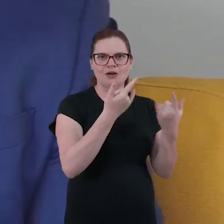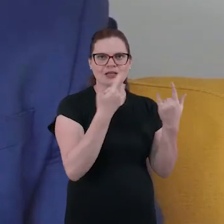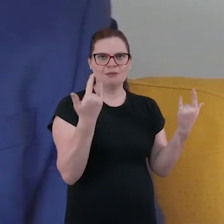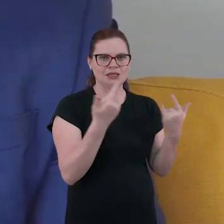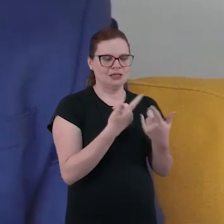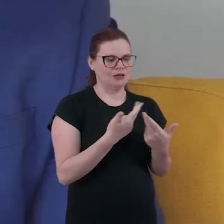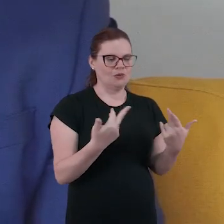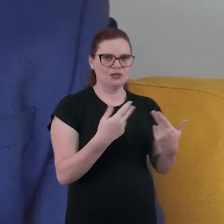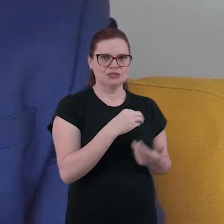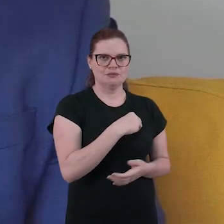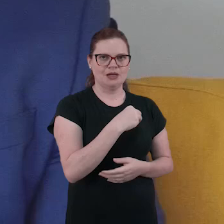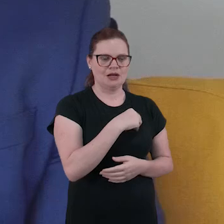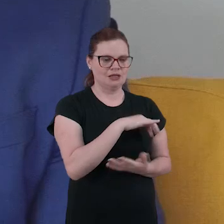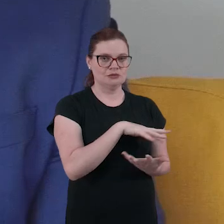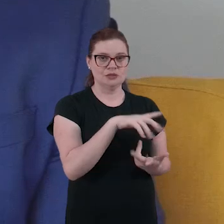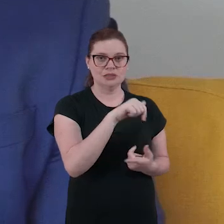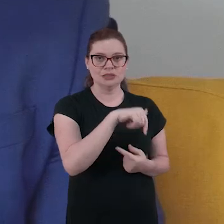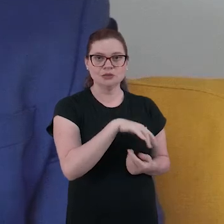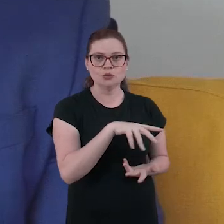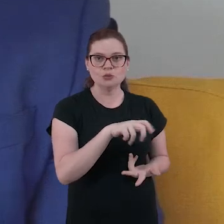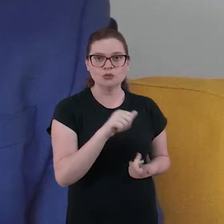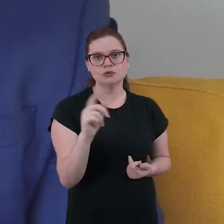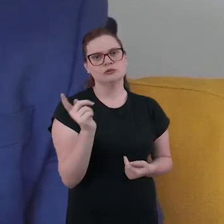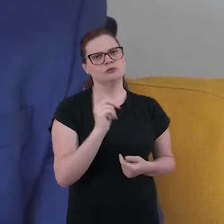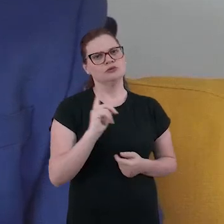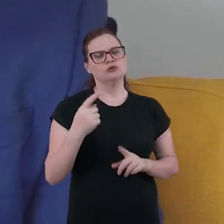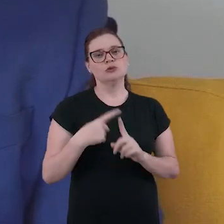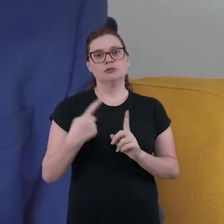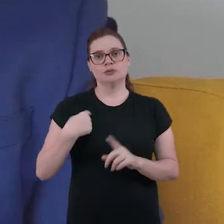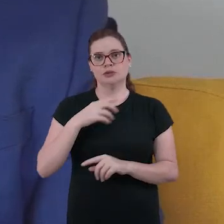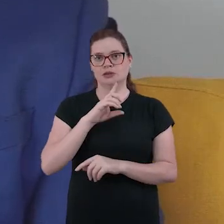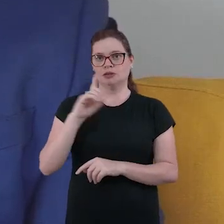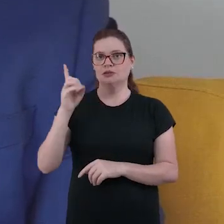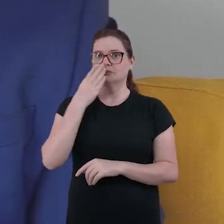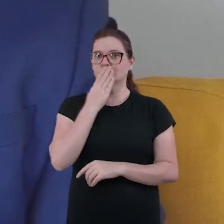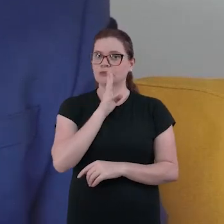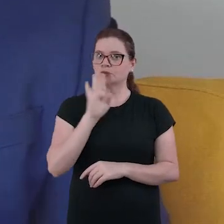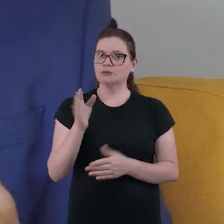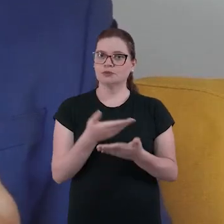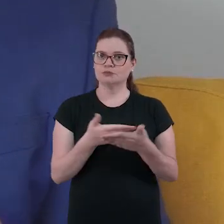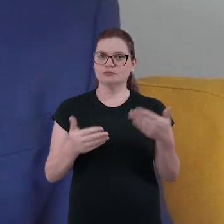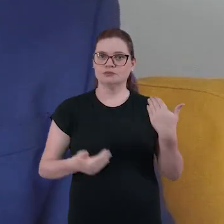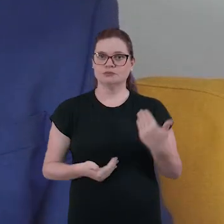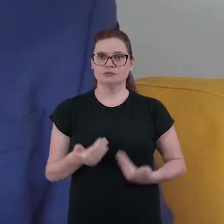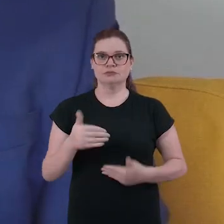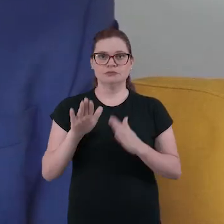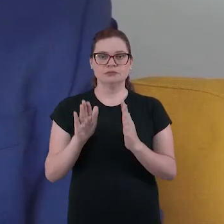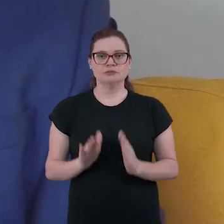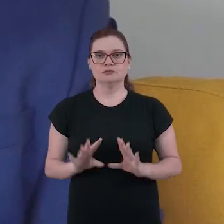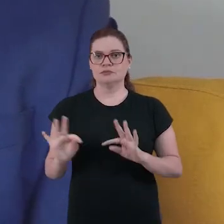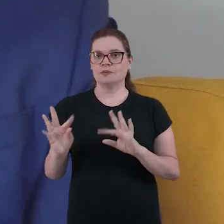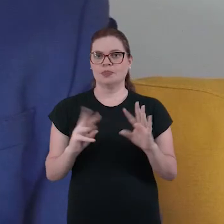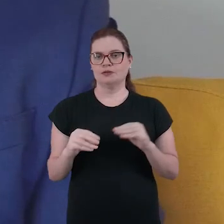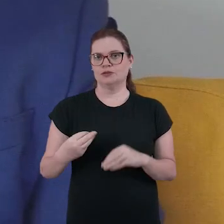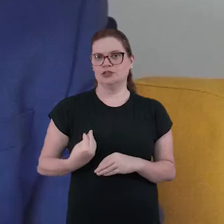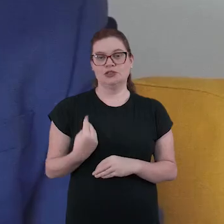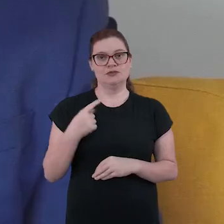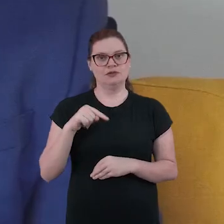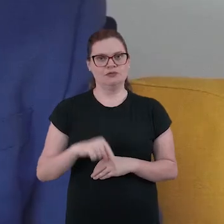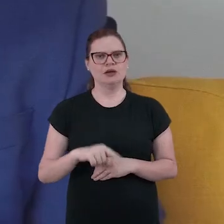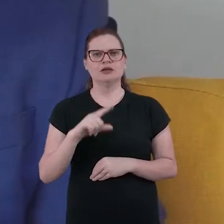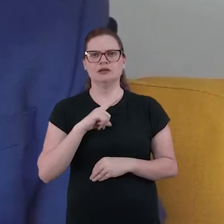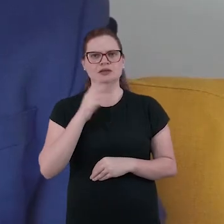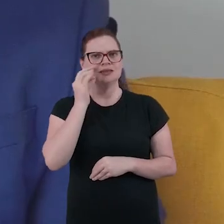que é material, por nada que é terreno, porque há uma promessa para a igreja fiel. E Amém. Tudo que é desta vida, inclusive as provas,